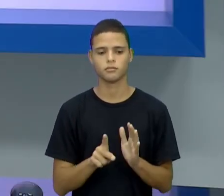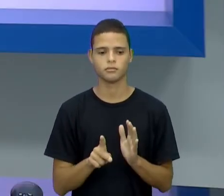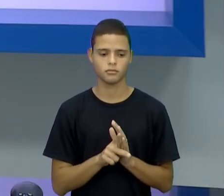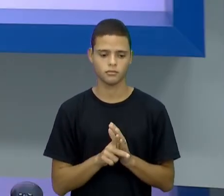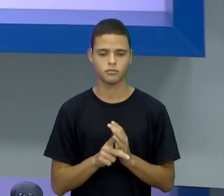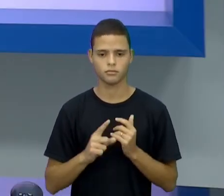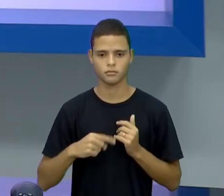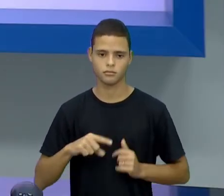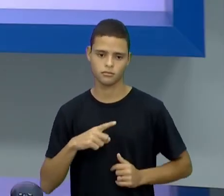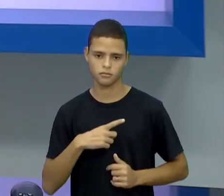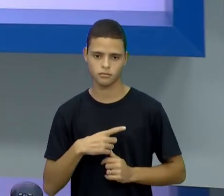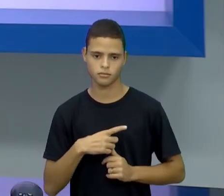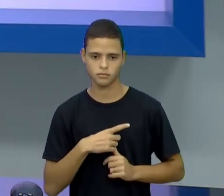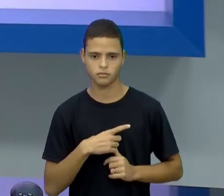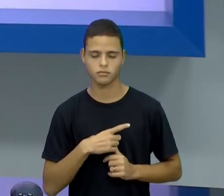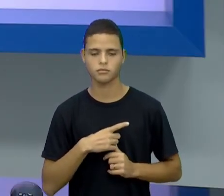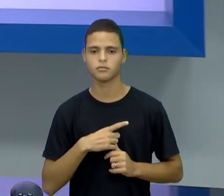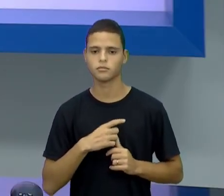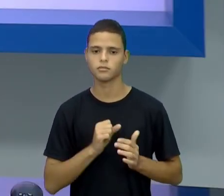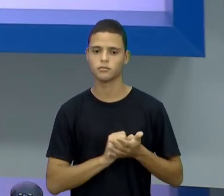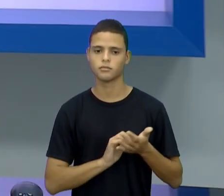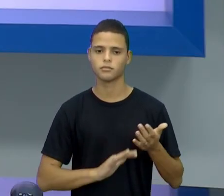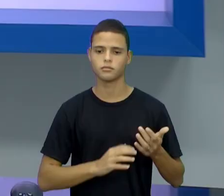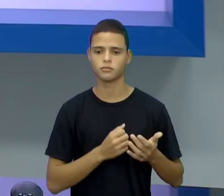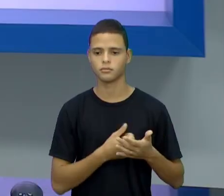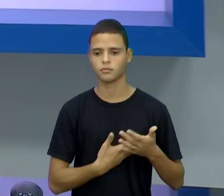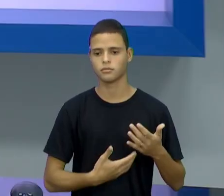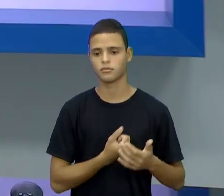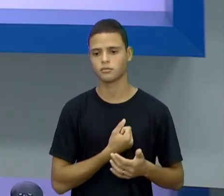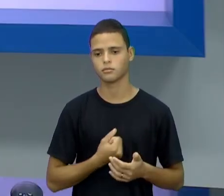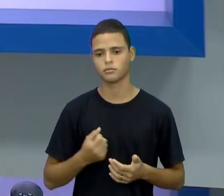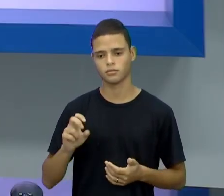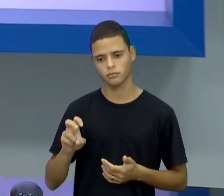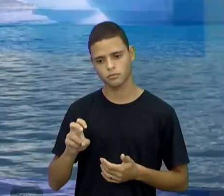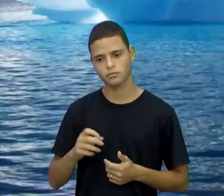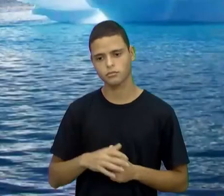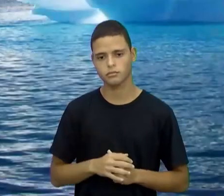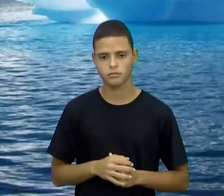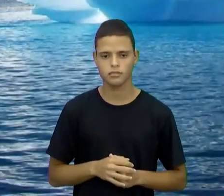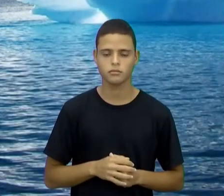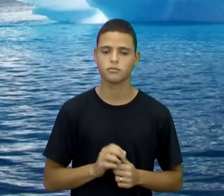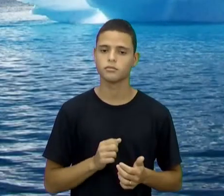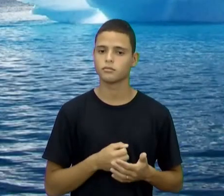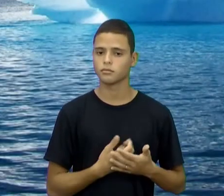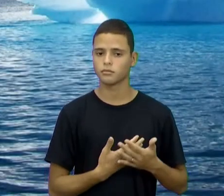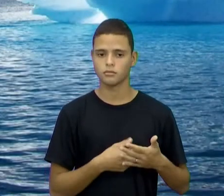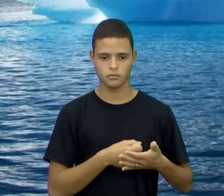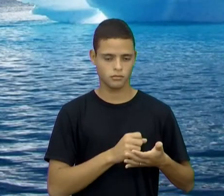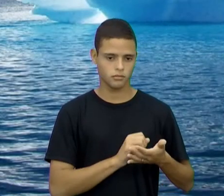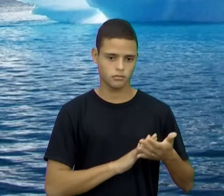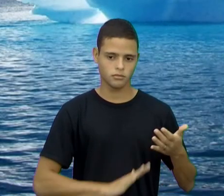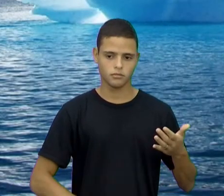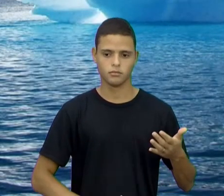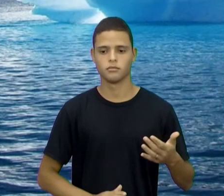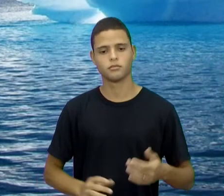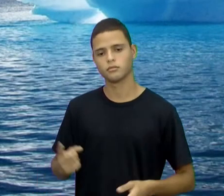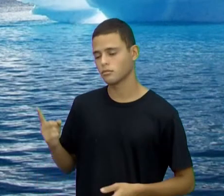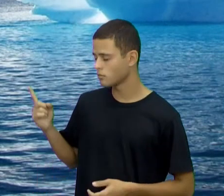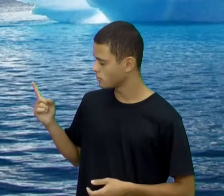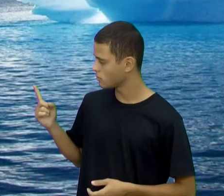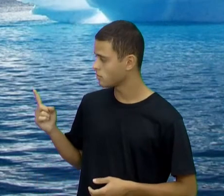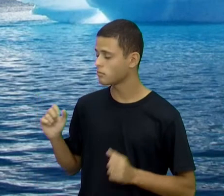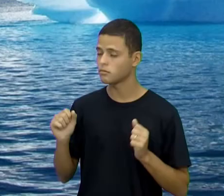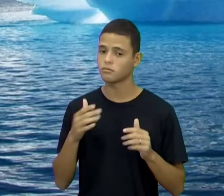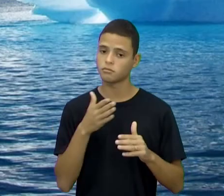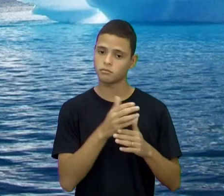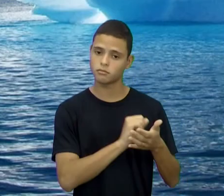que nós estamos tratando aí da atividade 5. Tem orientações para o aluno, vocês podem acessar como sugestões, né?